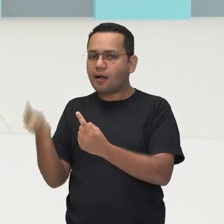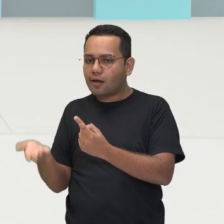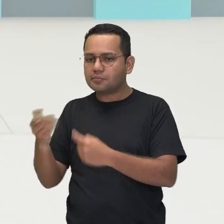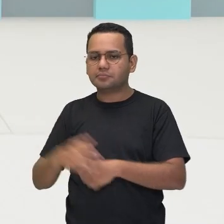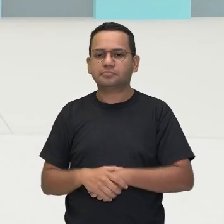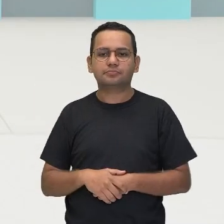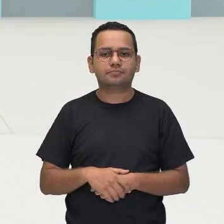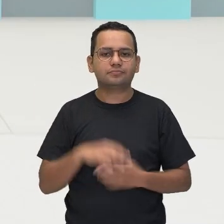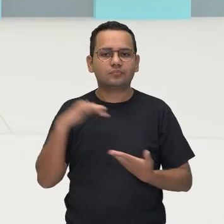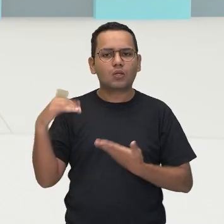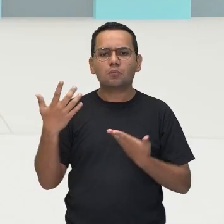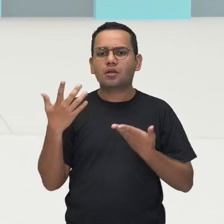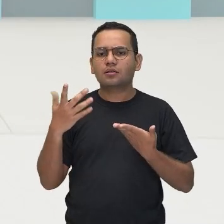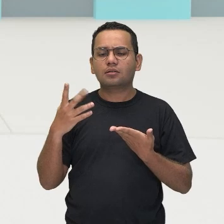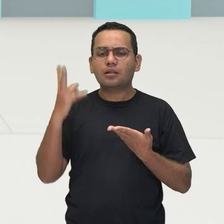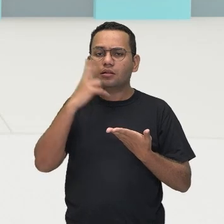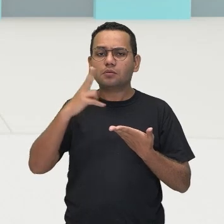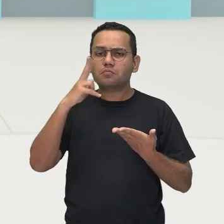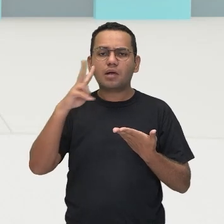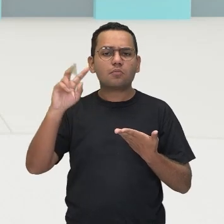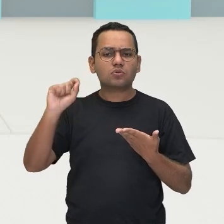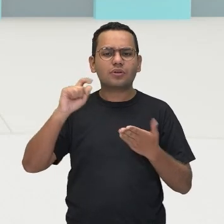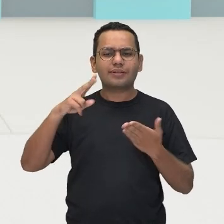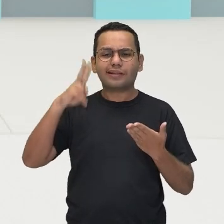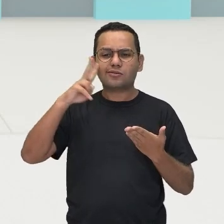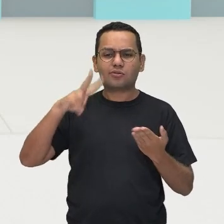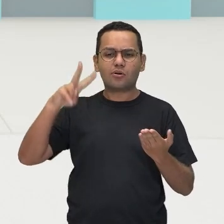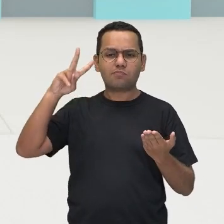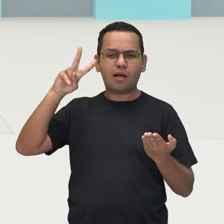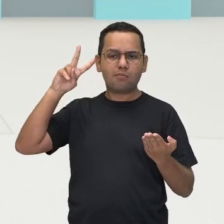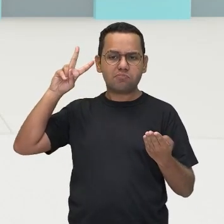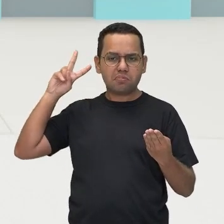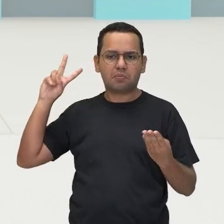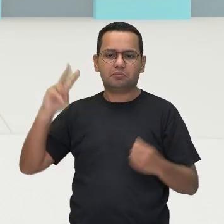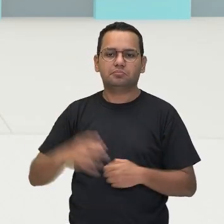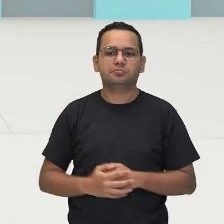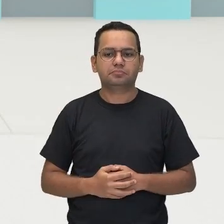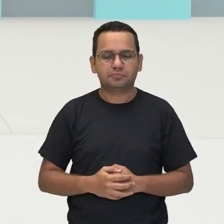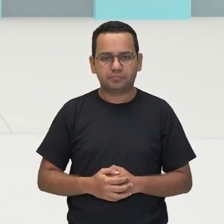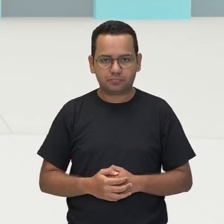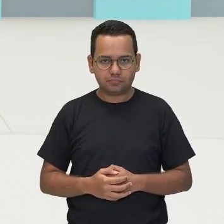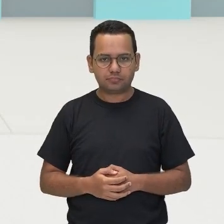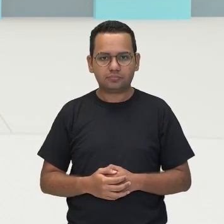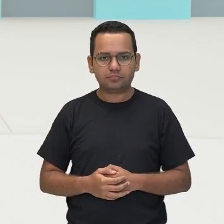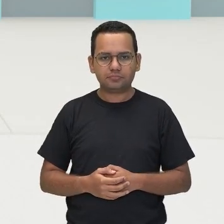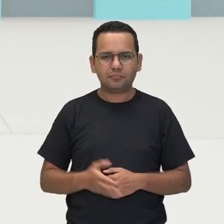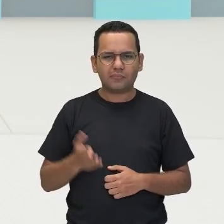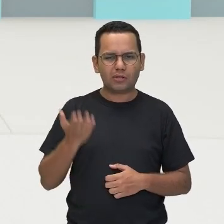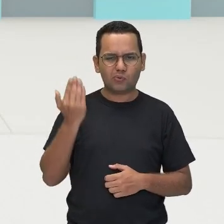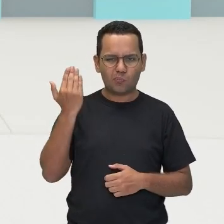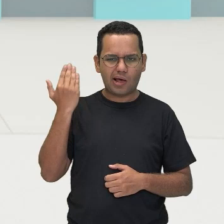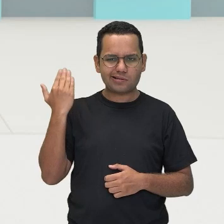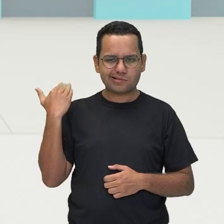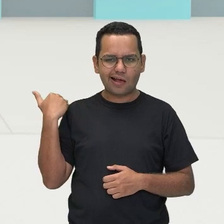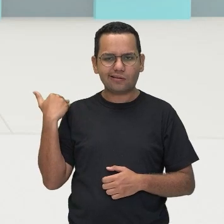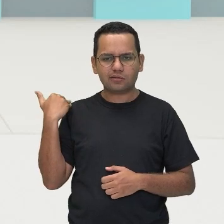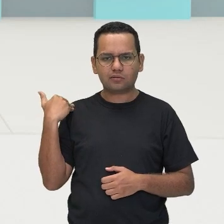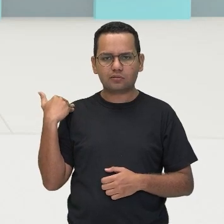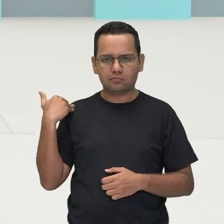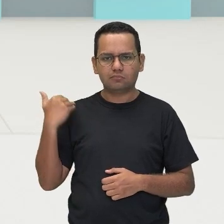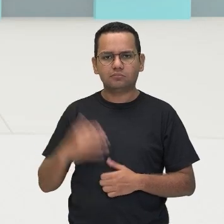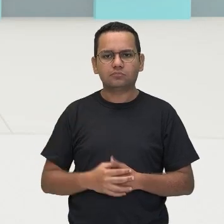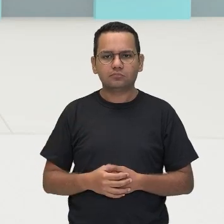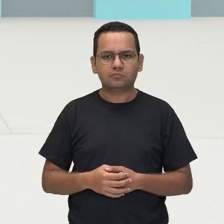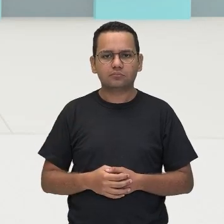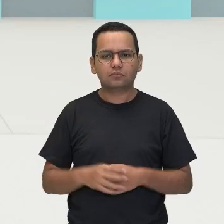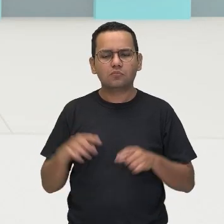relembrar eh como ela percorreu a história da humanidade então lá nos primórdios na pré-história a luta ela